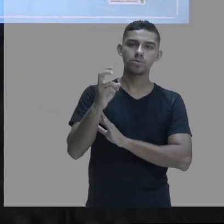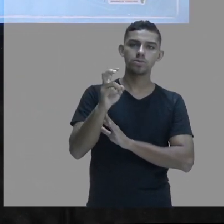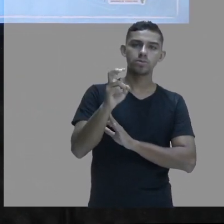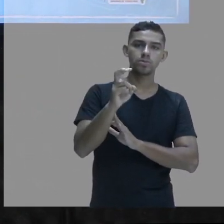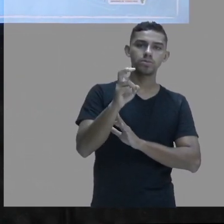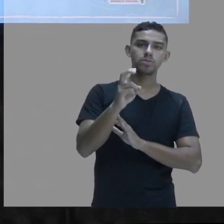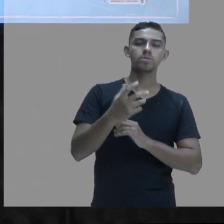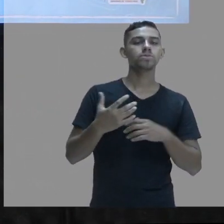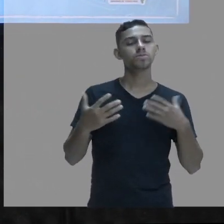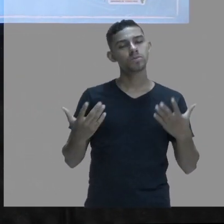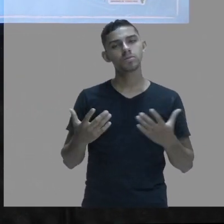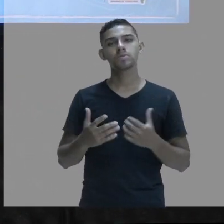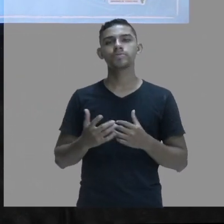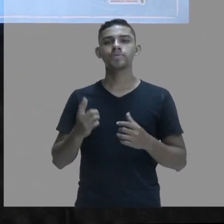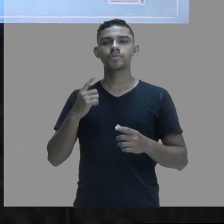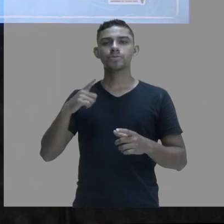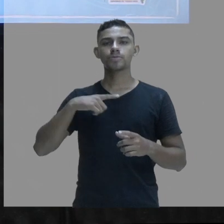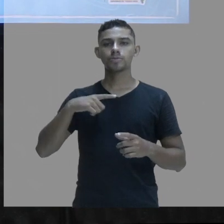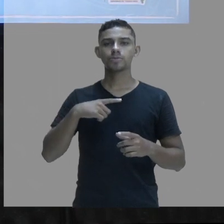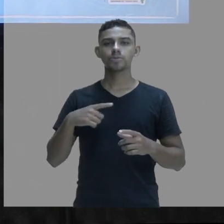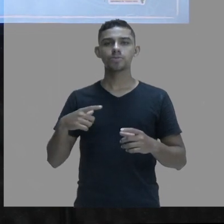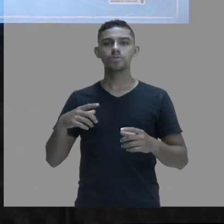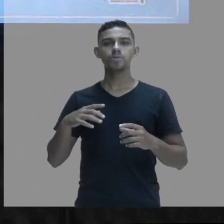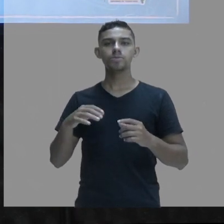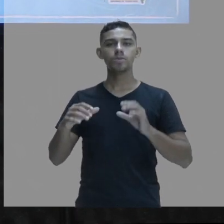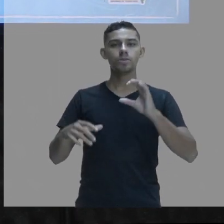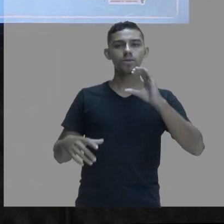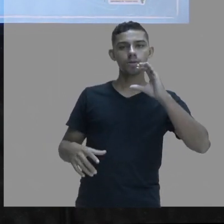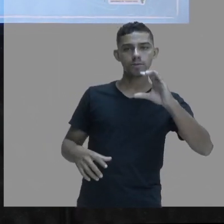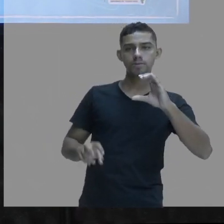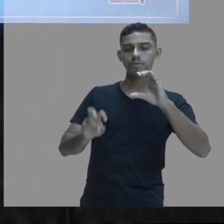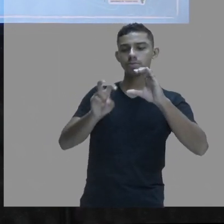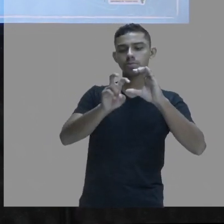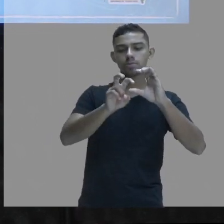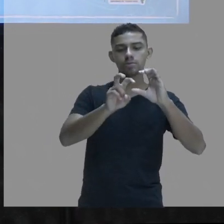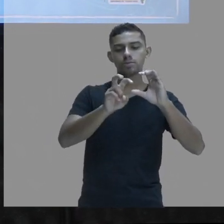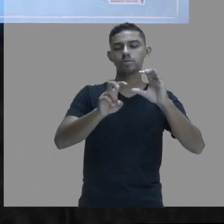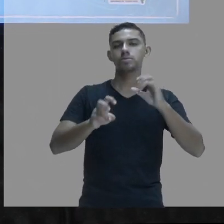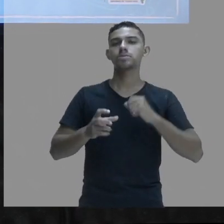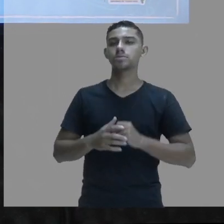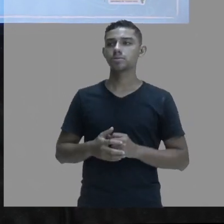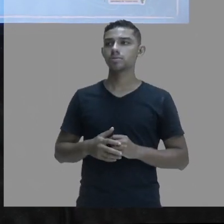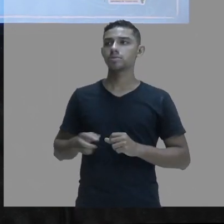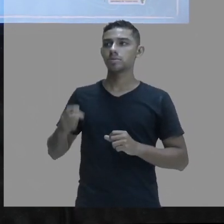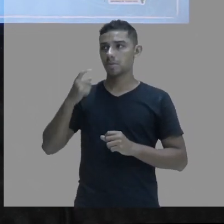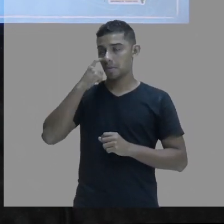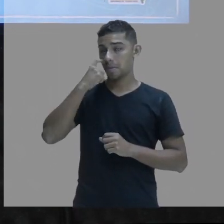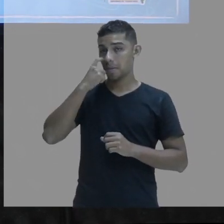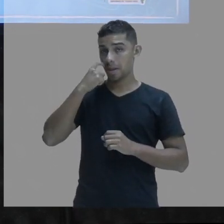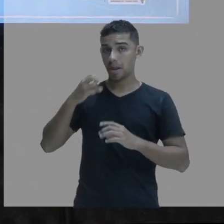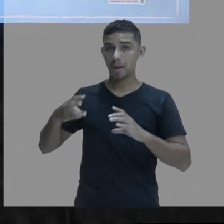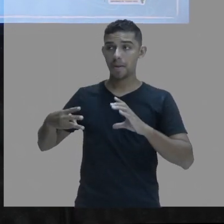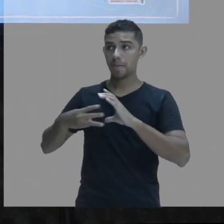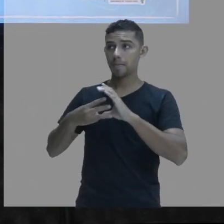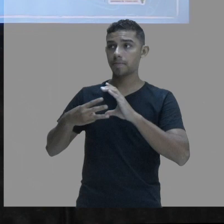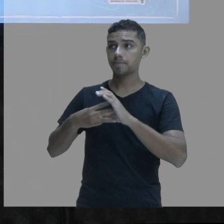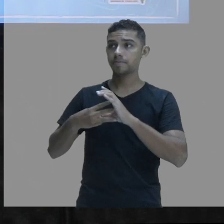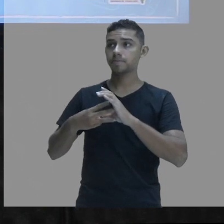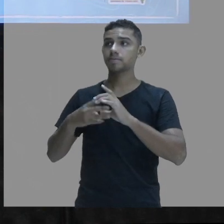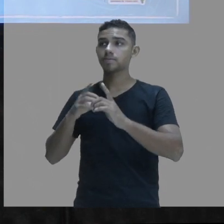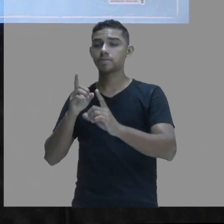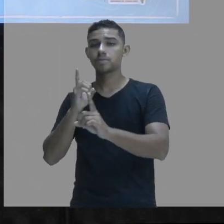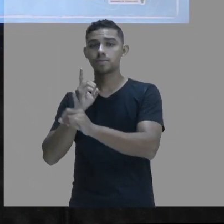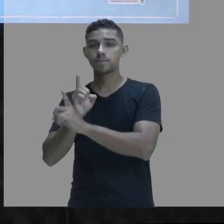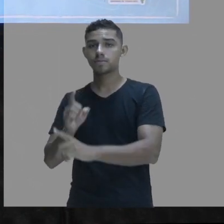5. Então, eu tenho um alcino de 5 carbonos. A ligação tripla, ela se encontra entre os carbonos 2